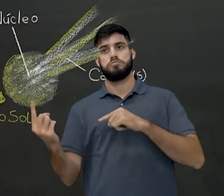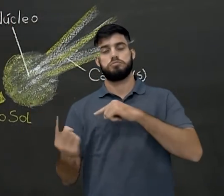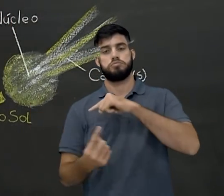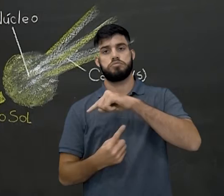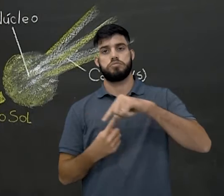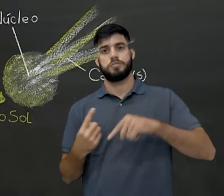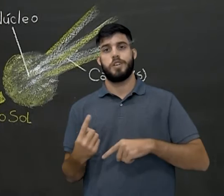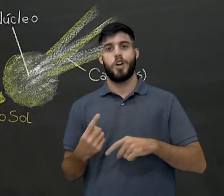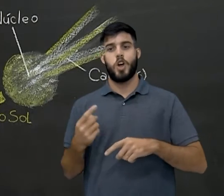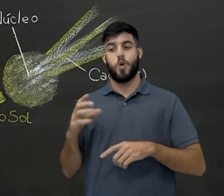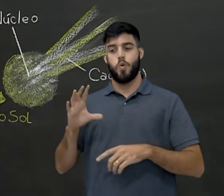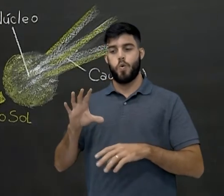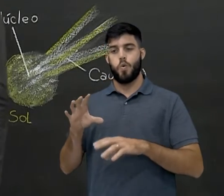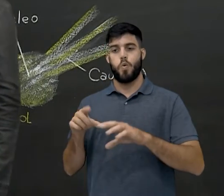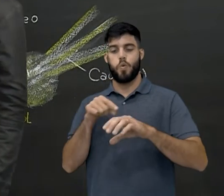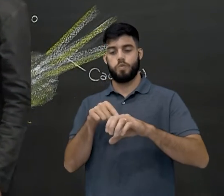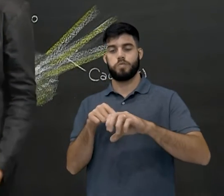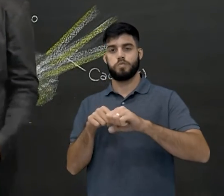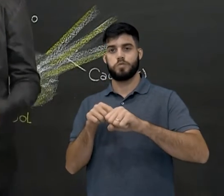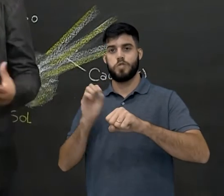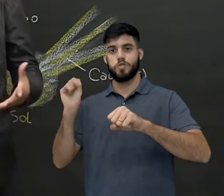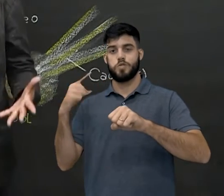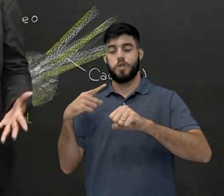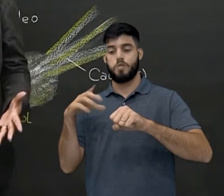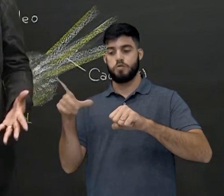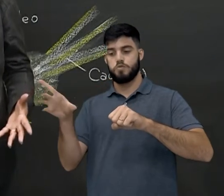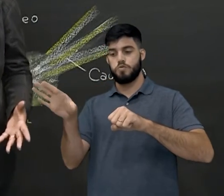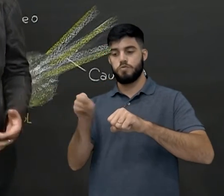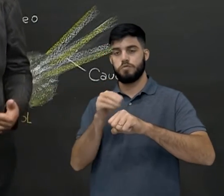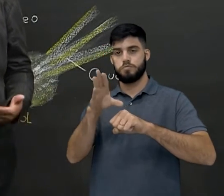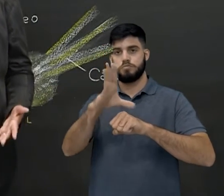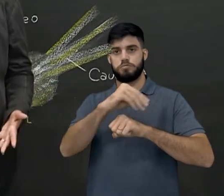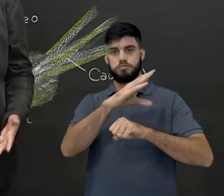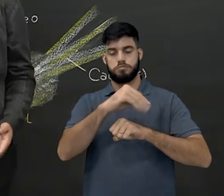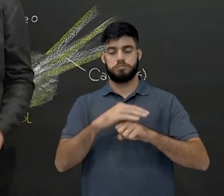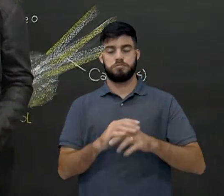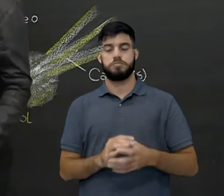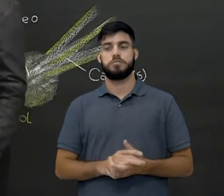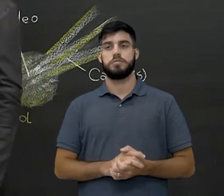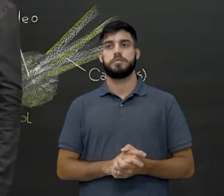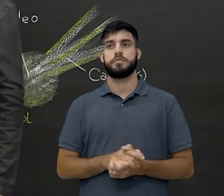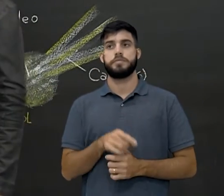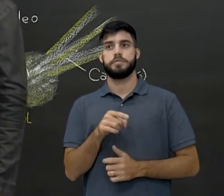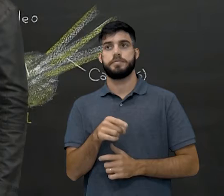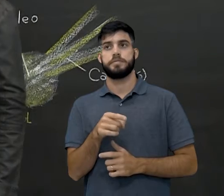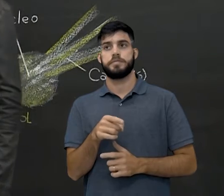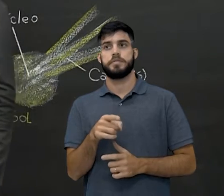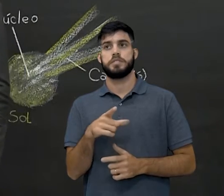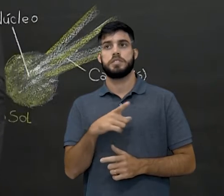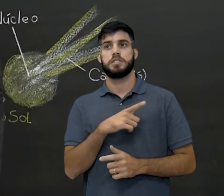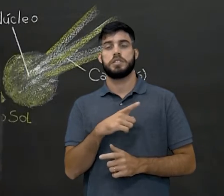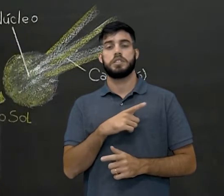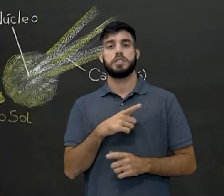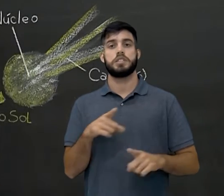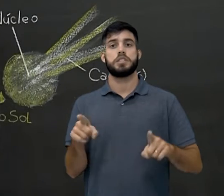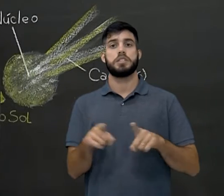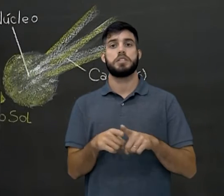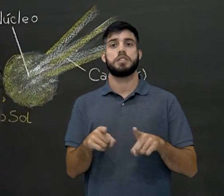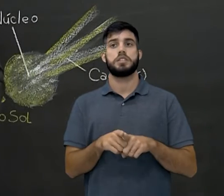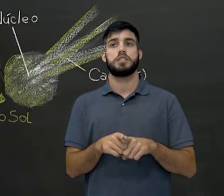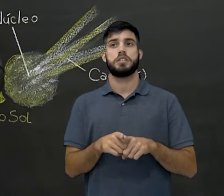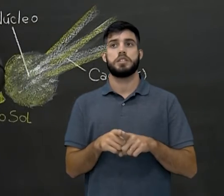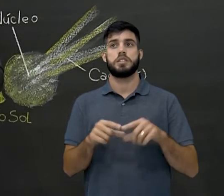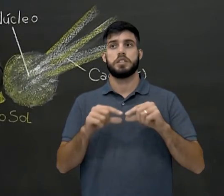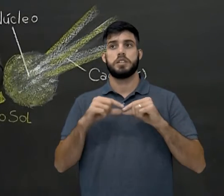Sol. Esses asteroides estão, além desses grandes blocos rochosos, que são os asteroides, tem uma região chamada cinturão